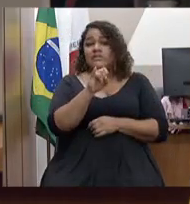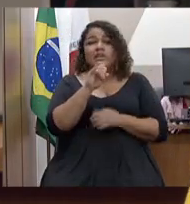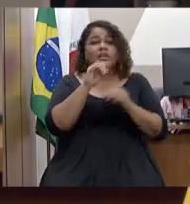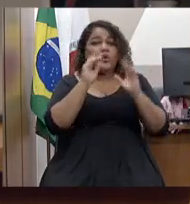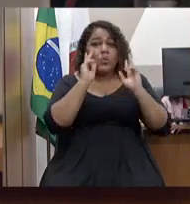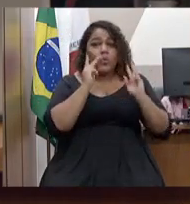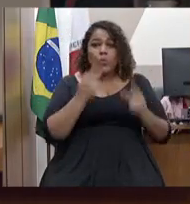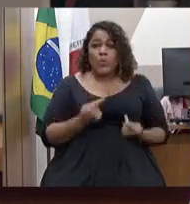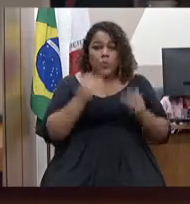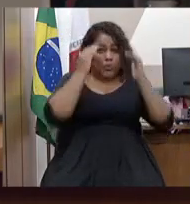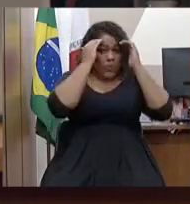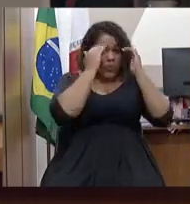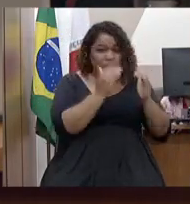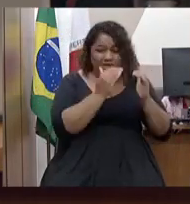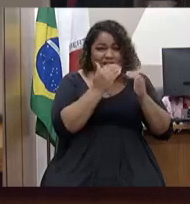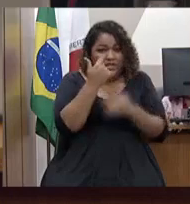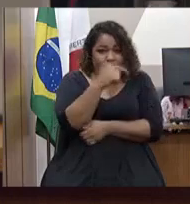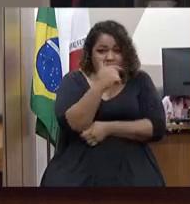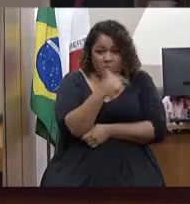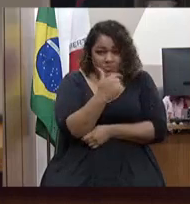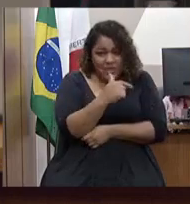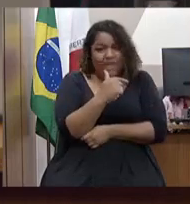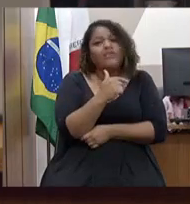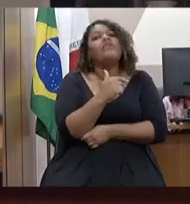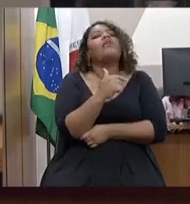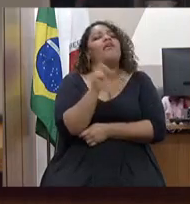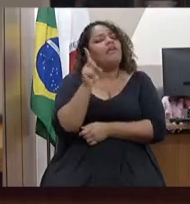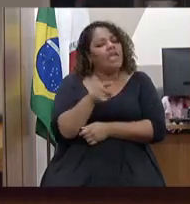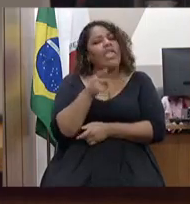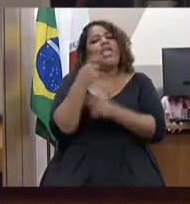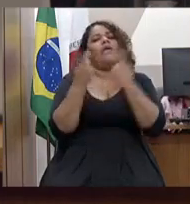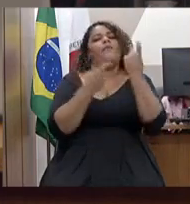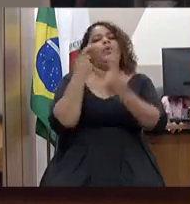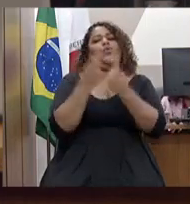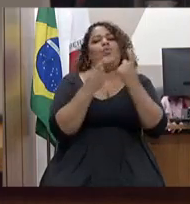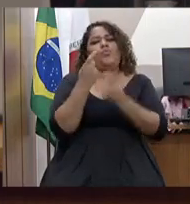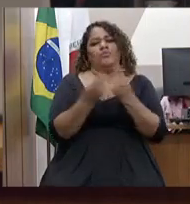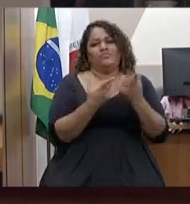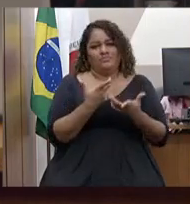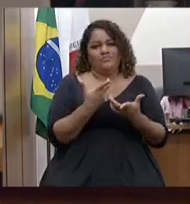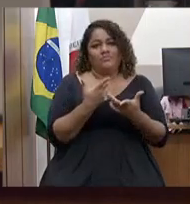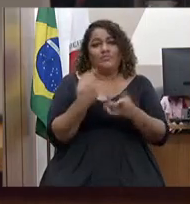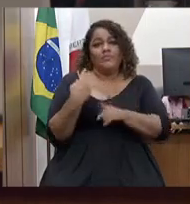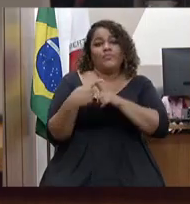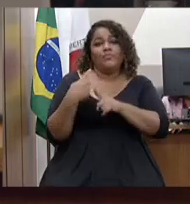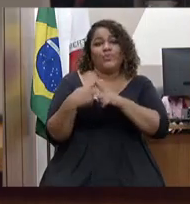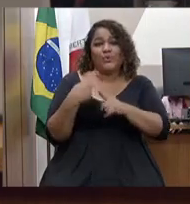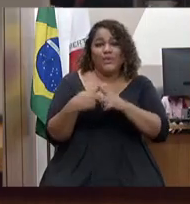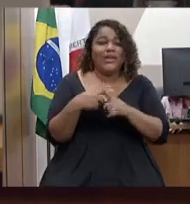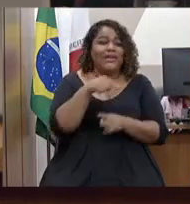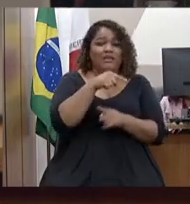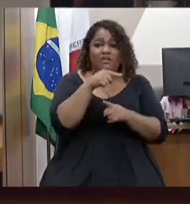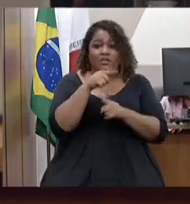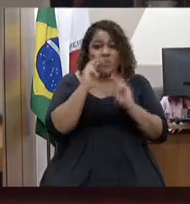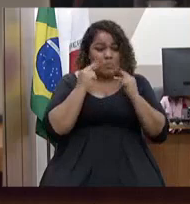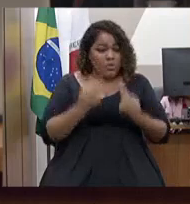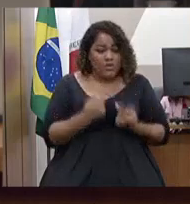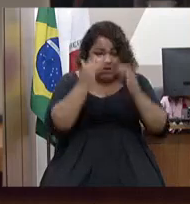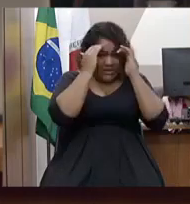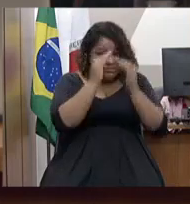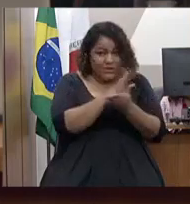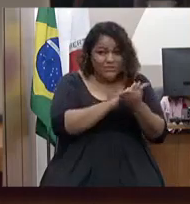acontecido no mundo inteiro é o que nos preocupa Porque além dessa desumanização vai entrar sim para